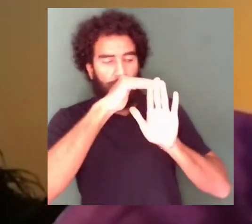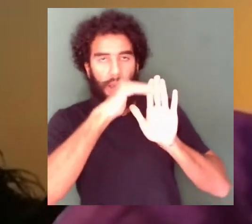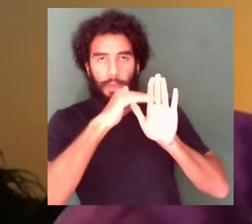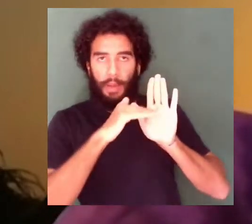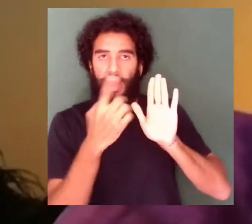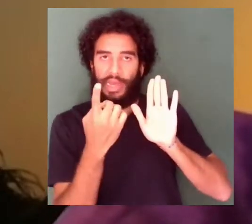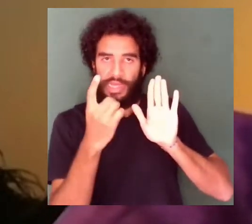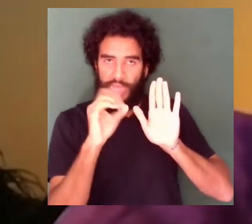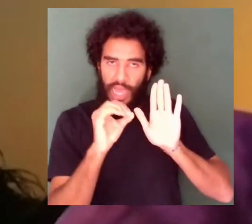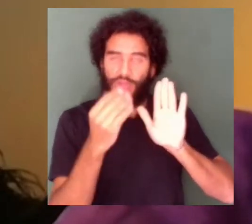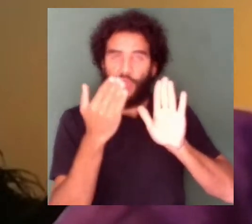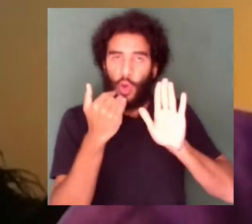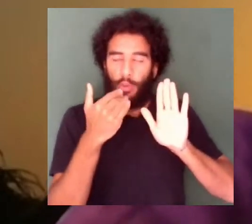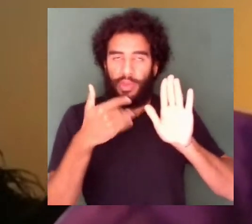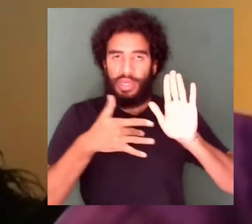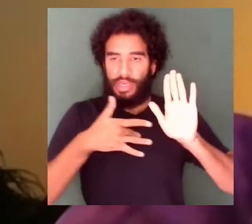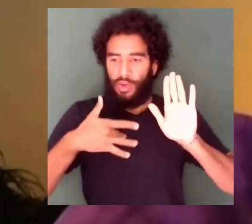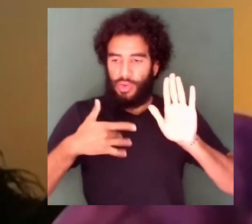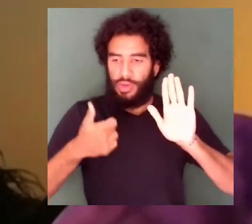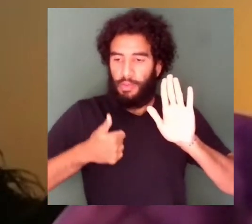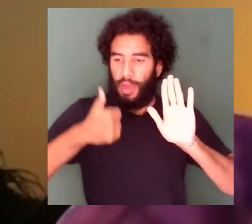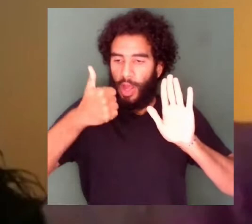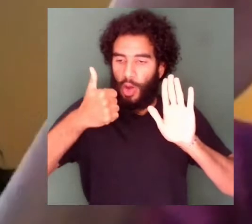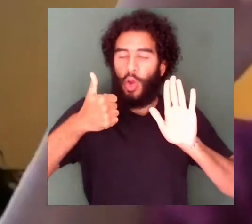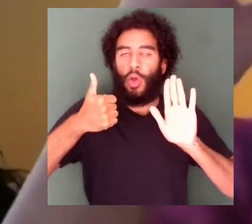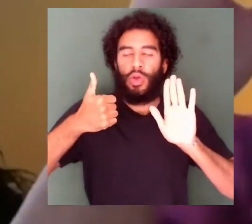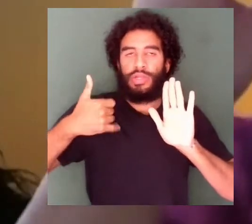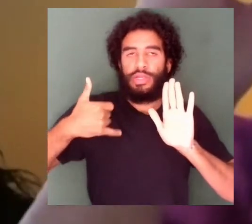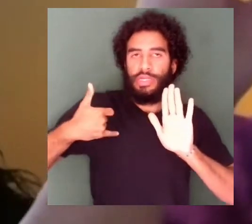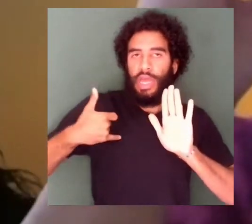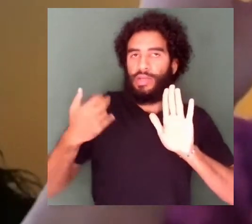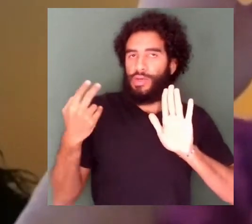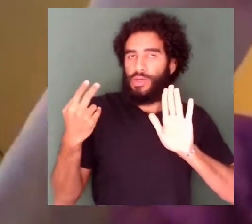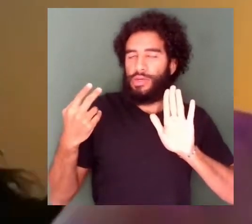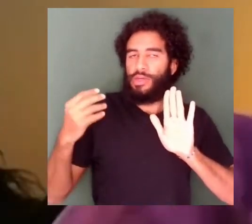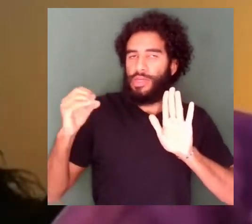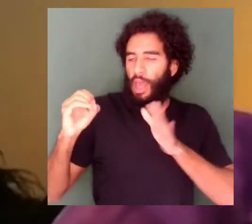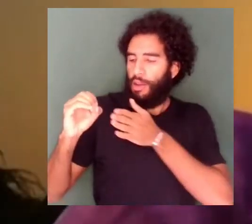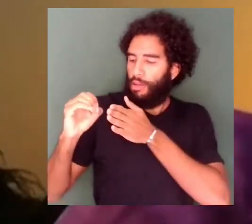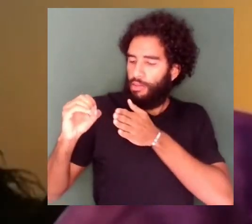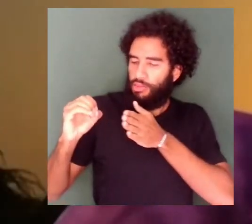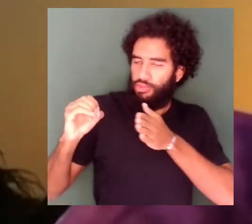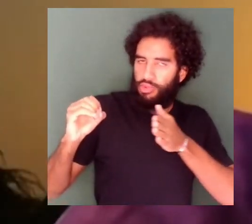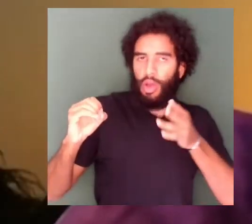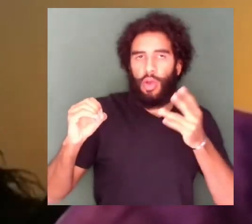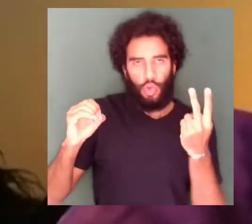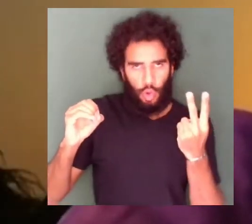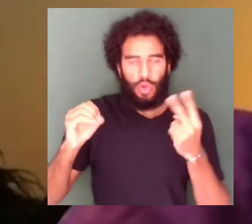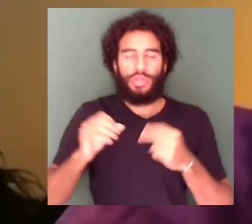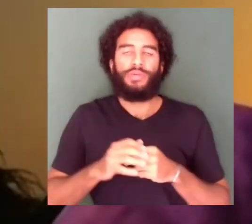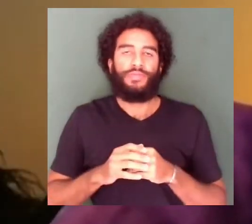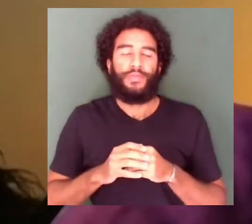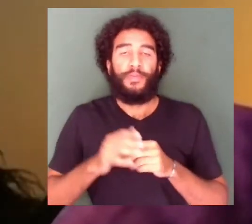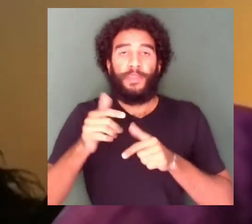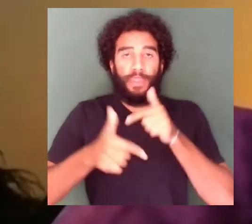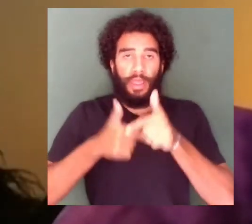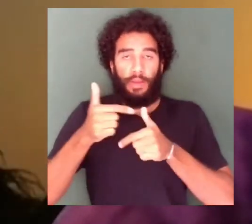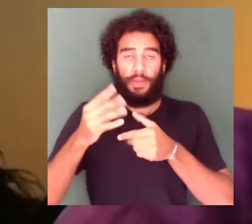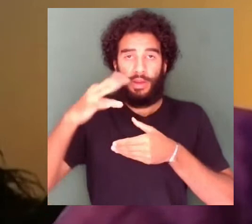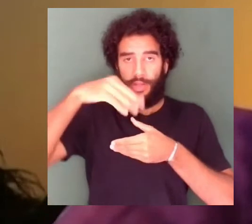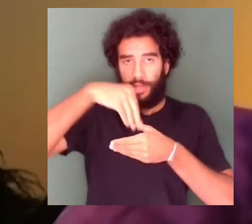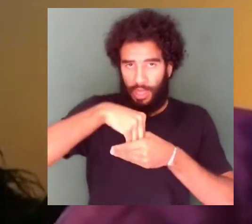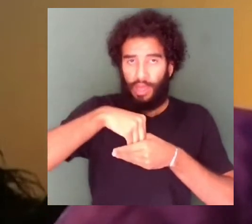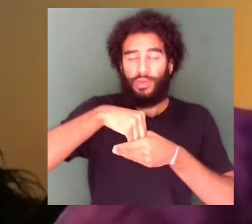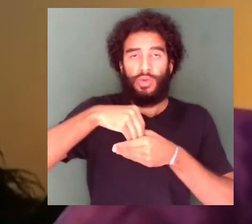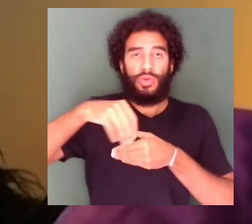e Hábitos Saudáveis, do nascimento até os 2 anos, que além de estar sendo trabalhado nas unidades básicas